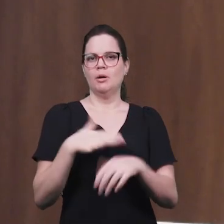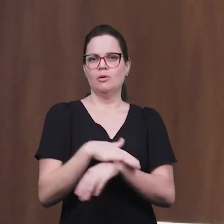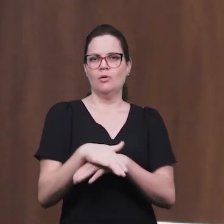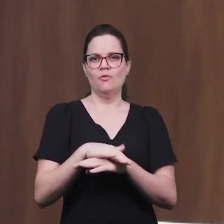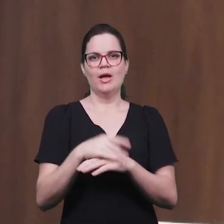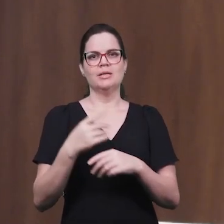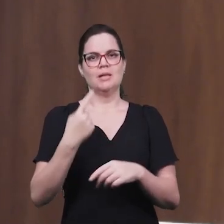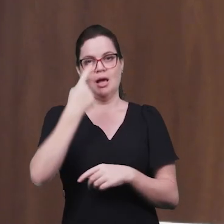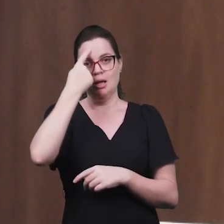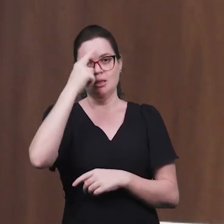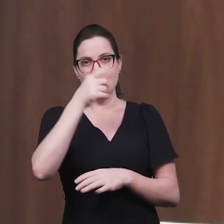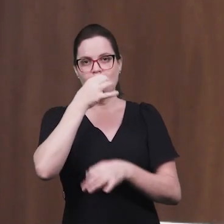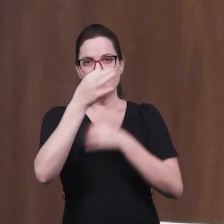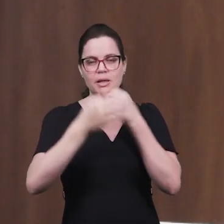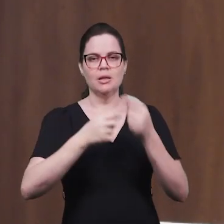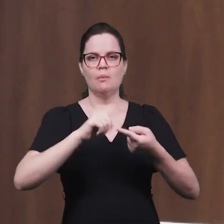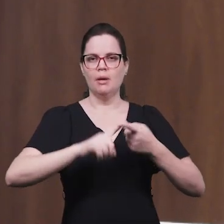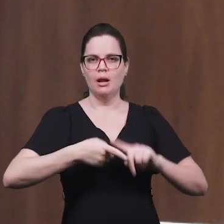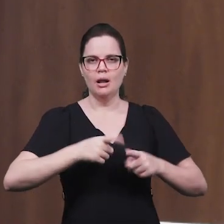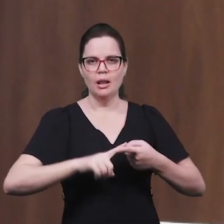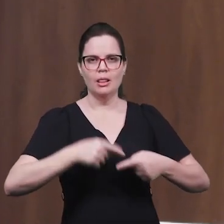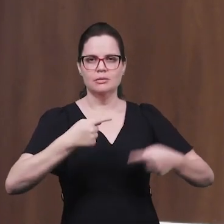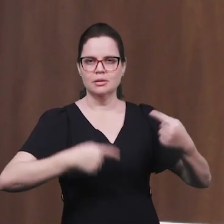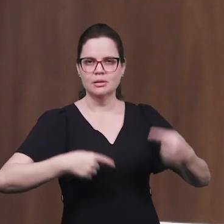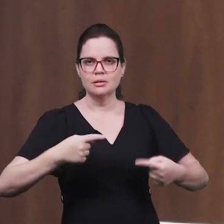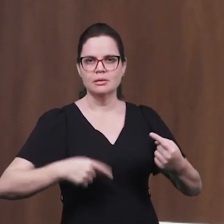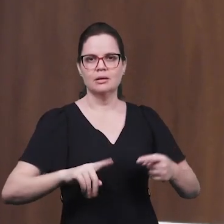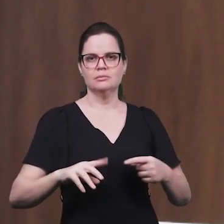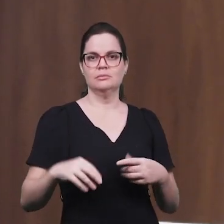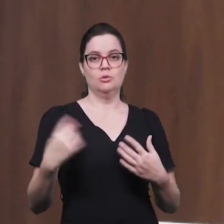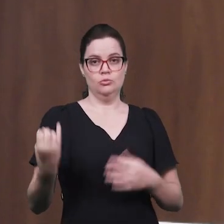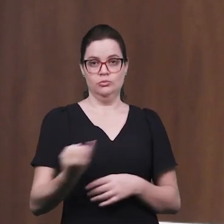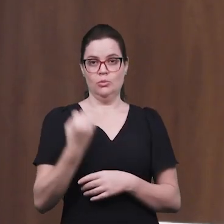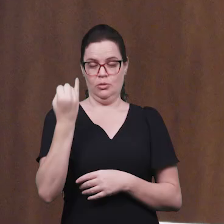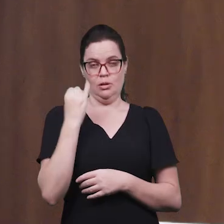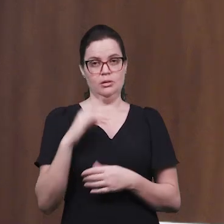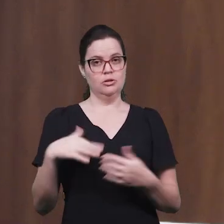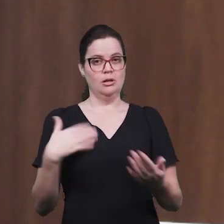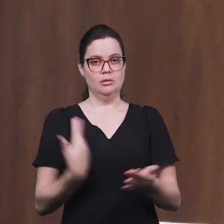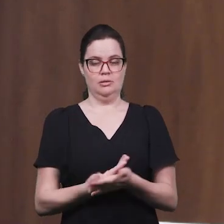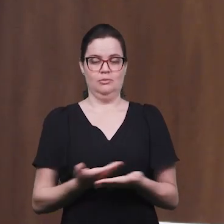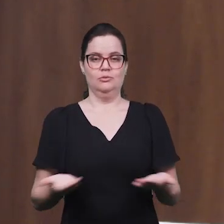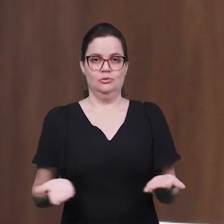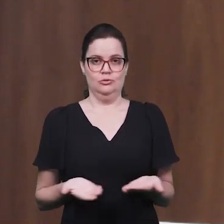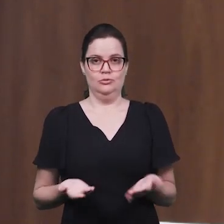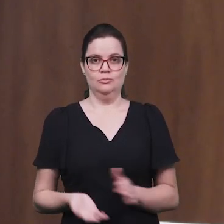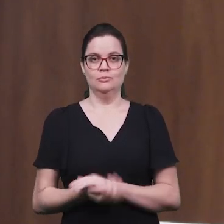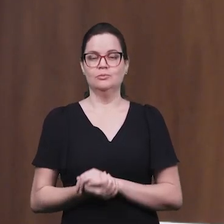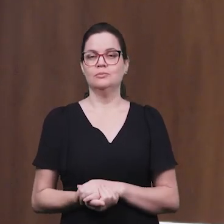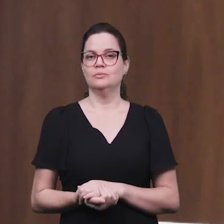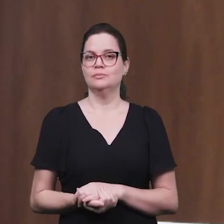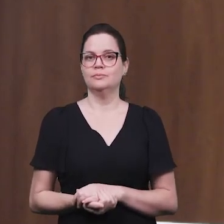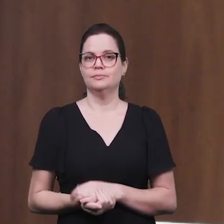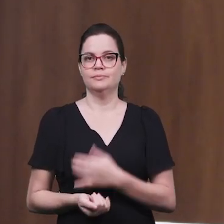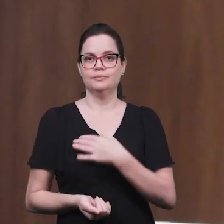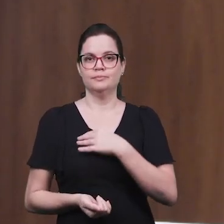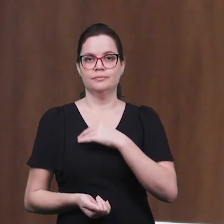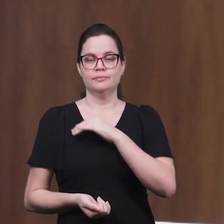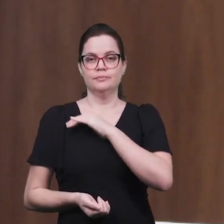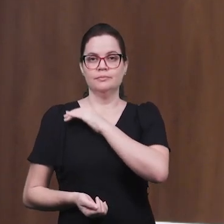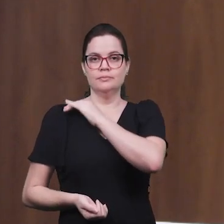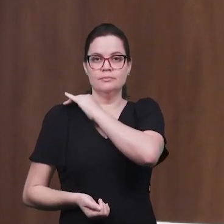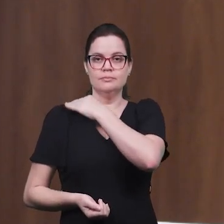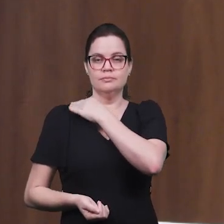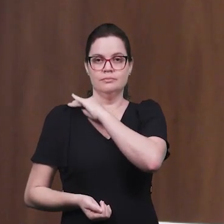em público, como era feito nas praças gregas, continuam relevantes nos dias de hoje. Então, como a filosofia